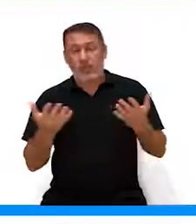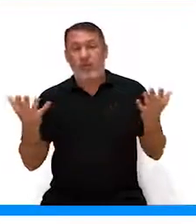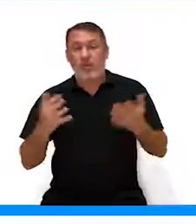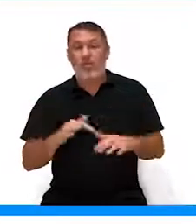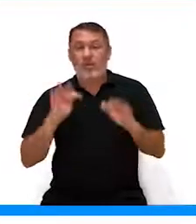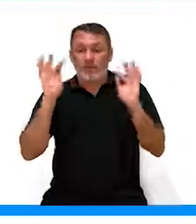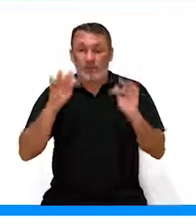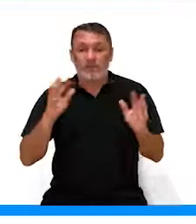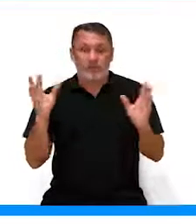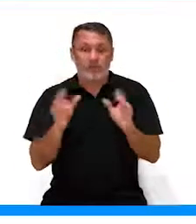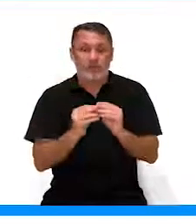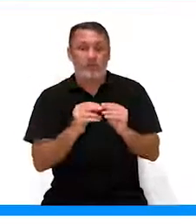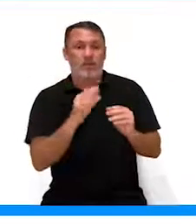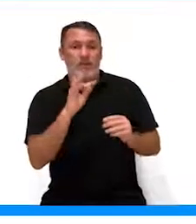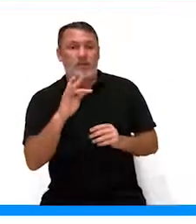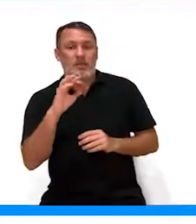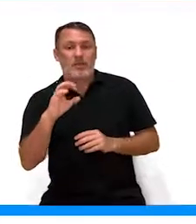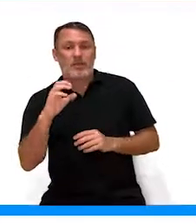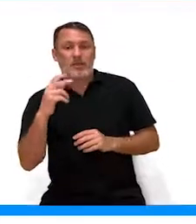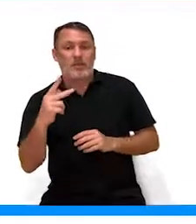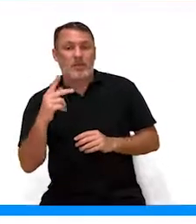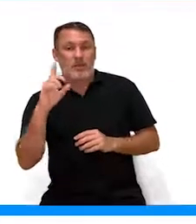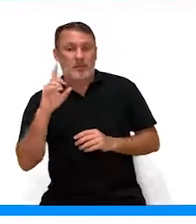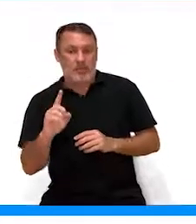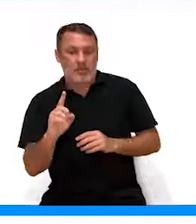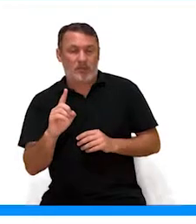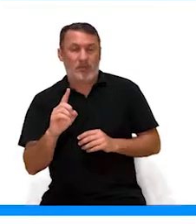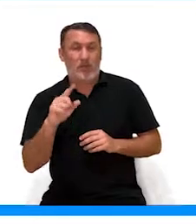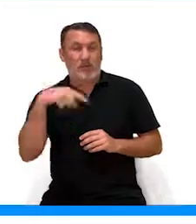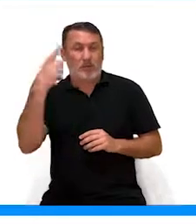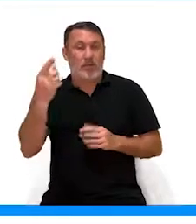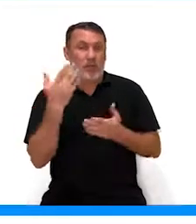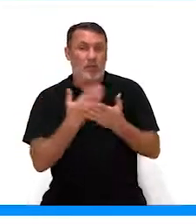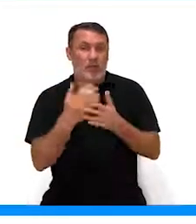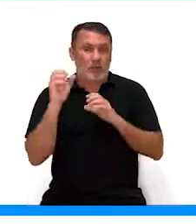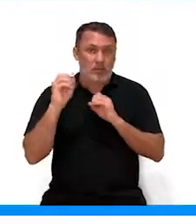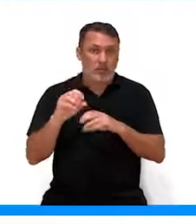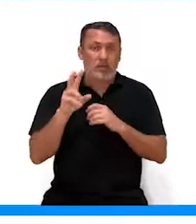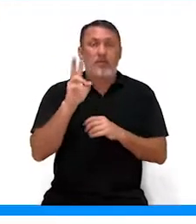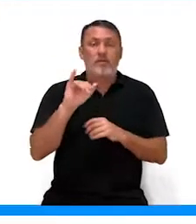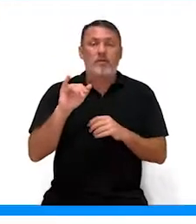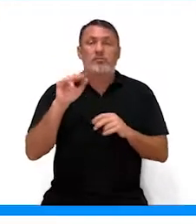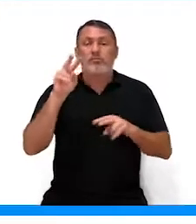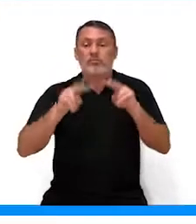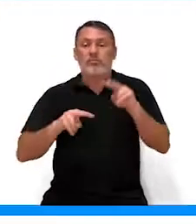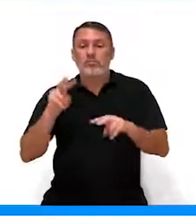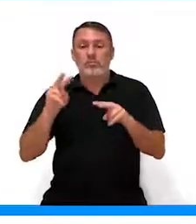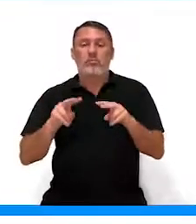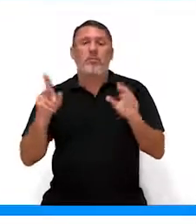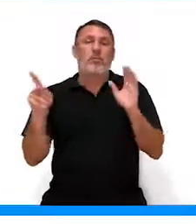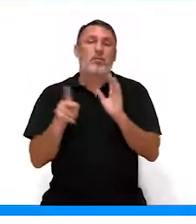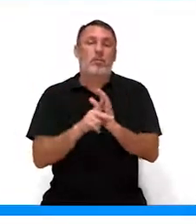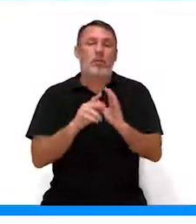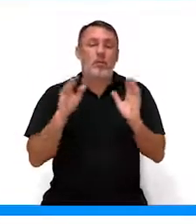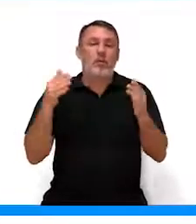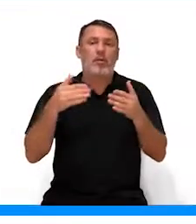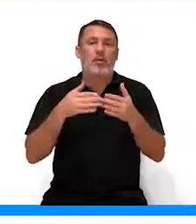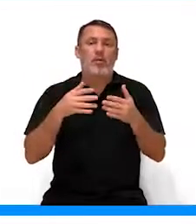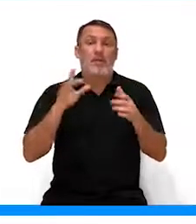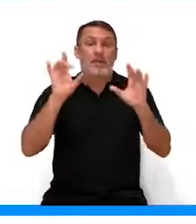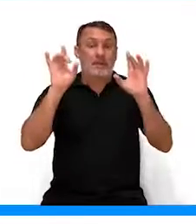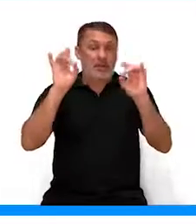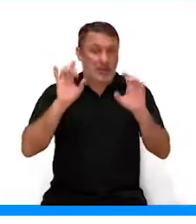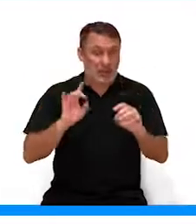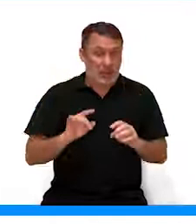entre si. Galera, então esse é o tecido conjuntivo propriamente dito. Na nossa próxima aula, a gente vai estudar os